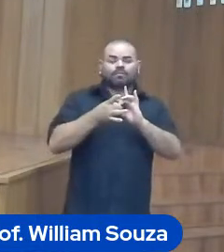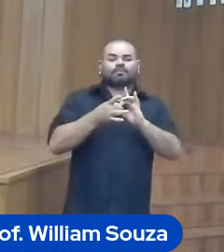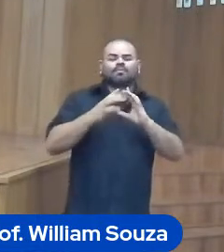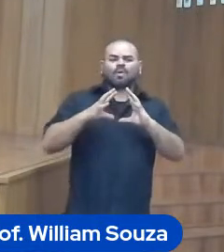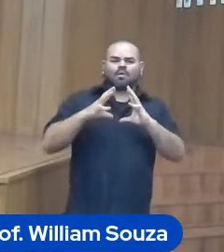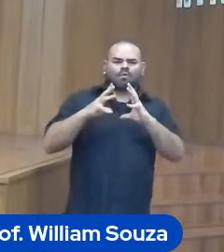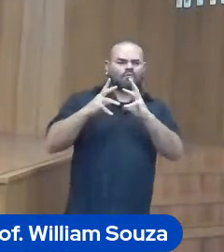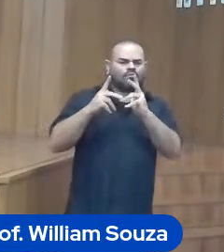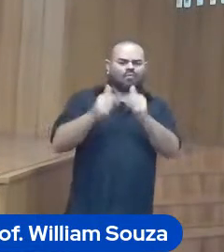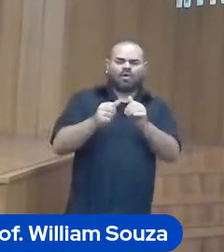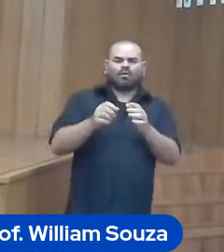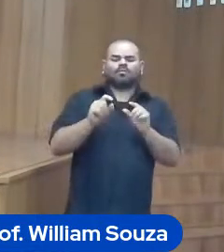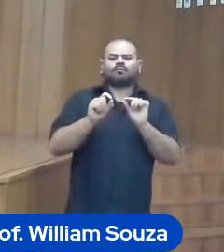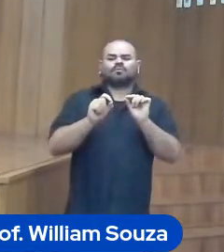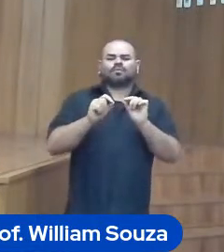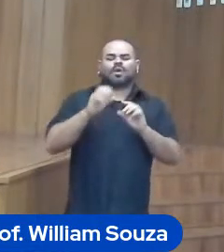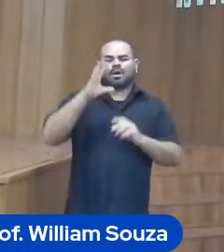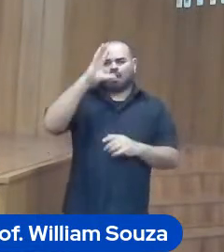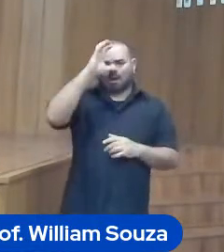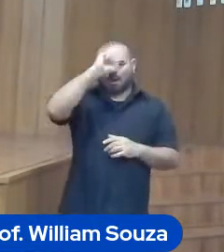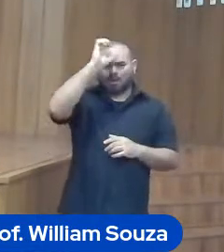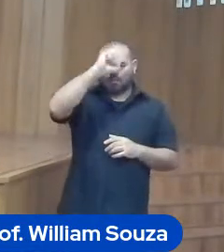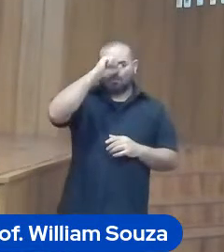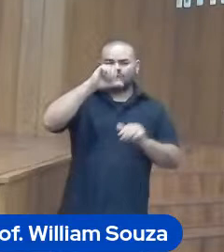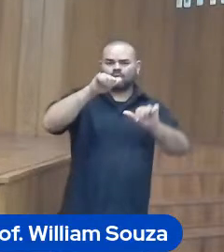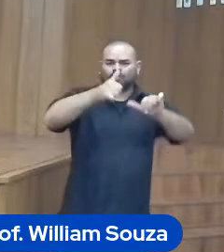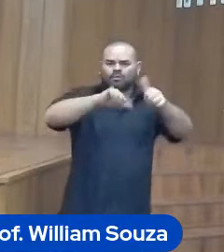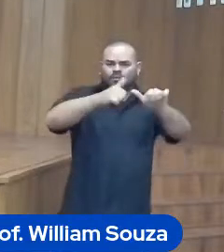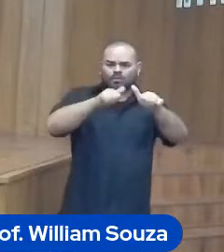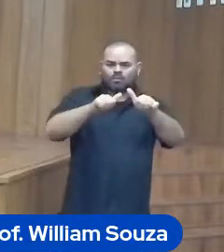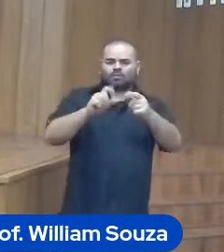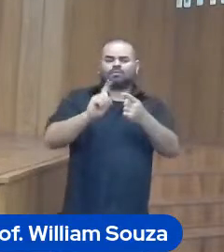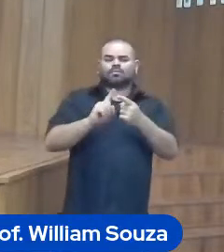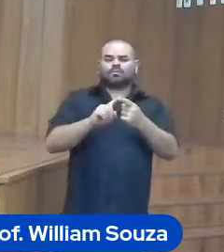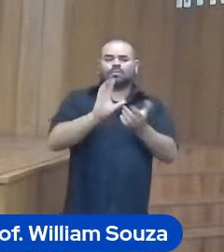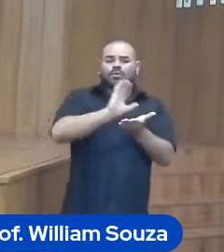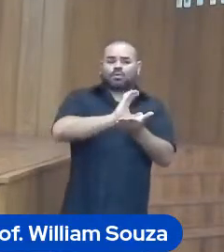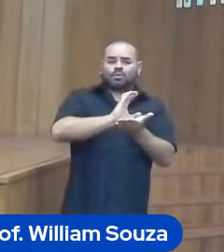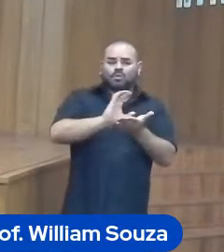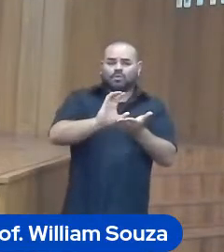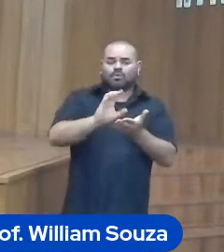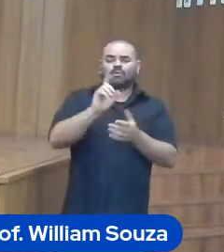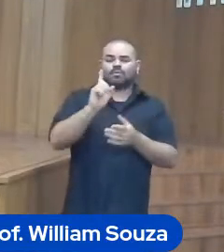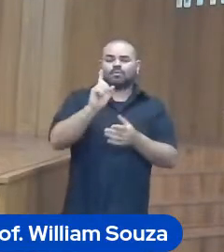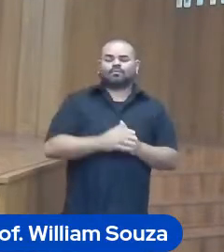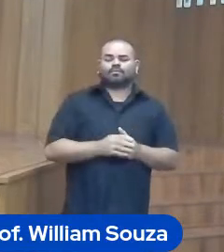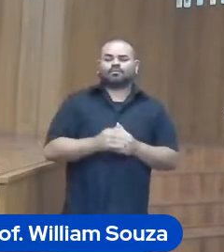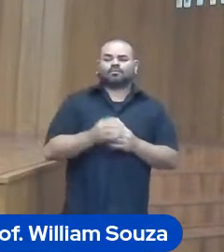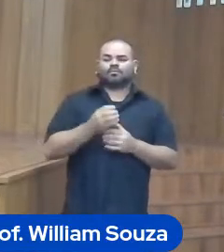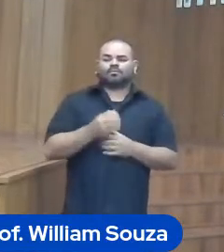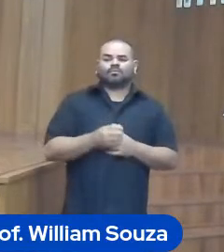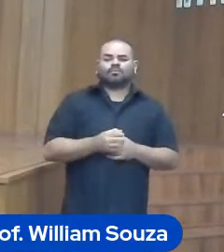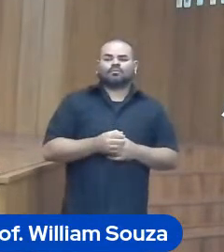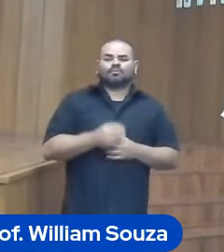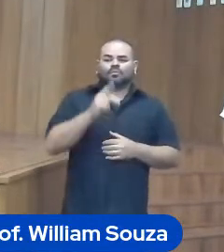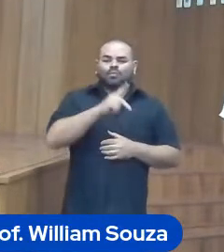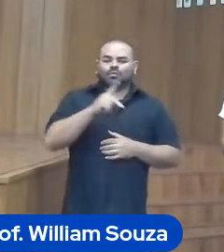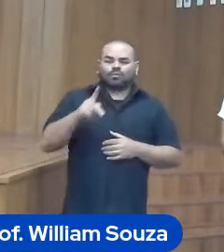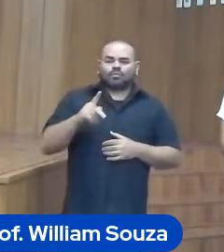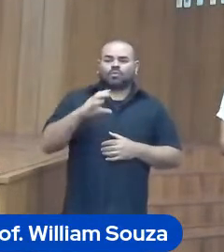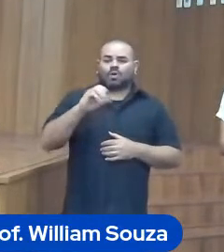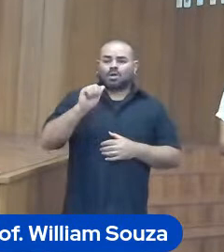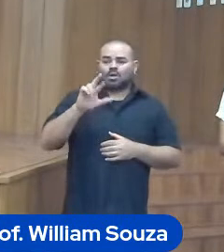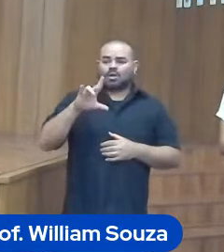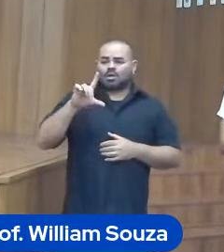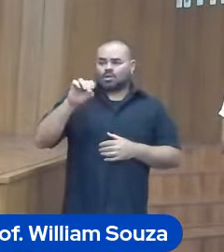ensino, aprendizagem, avaliação e currículo. Bem-vindo, professor Carlos Eduardo Matias